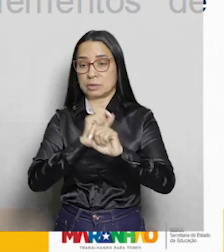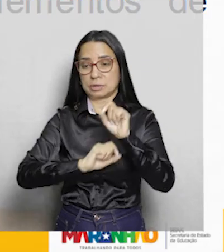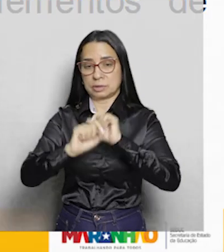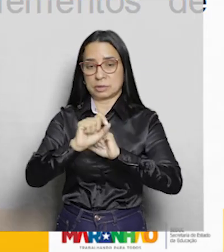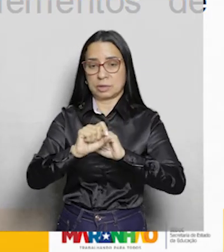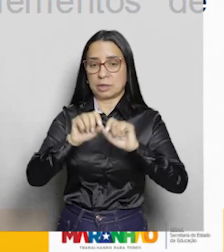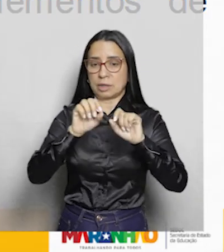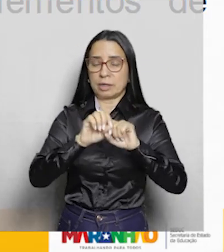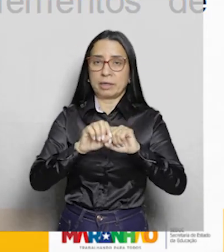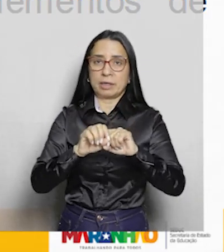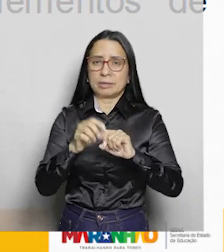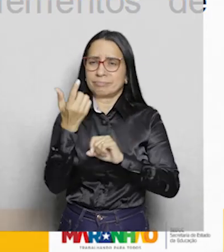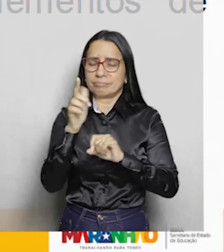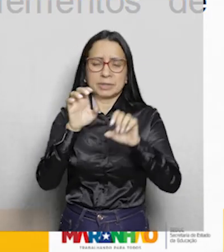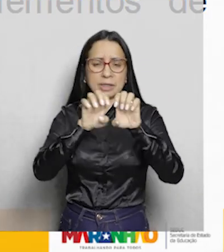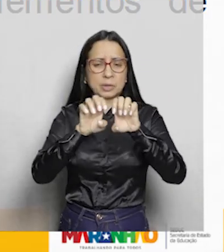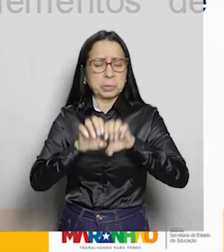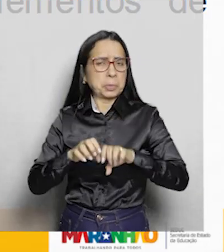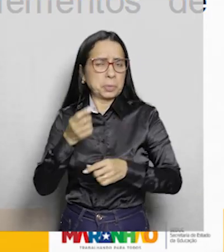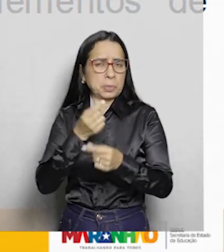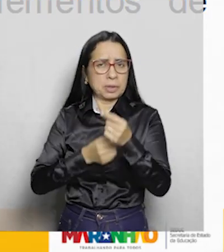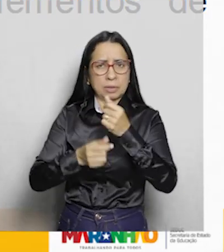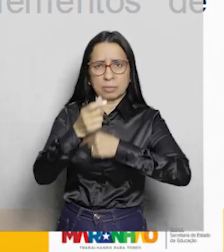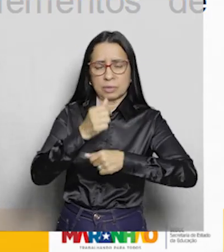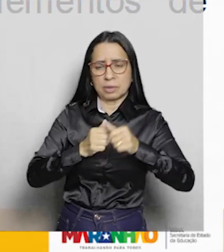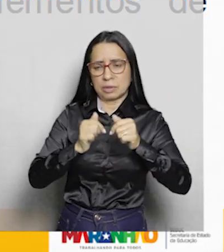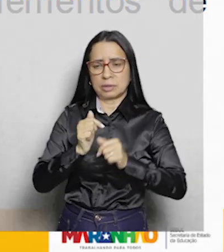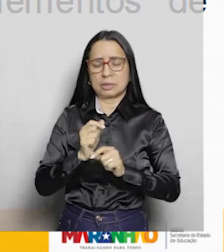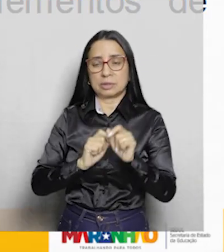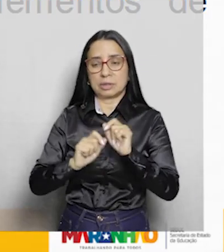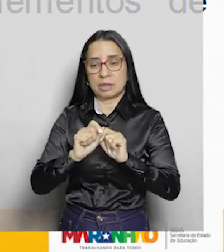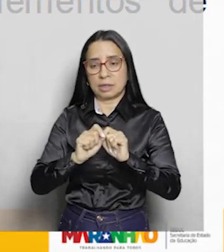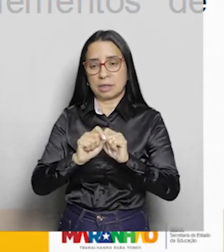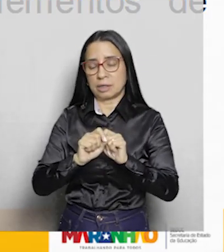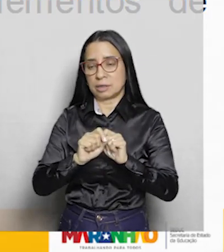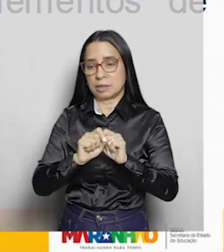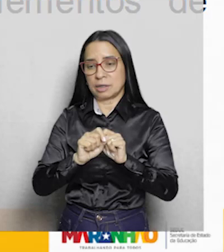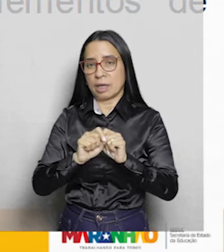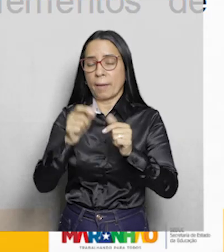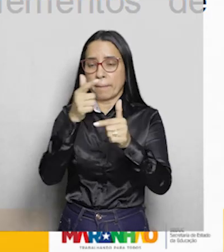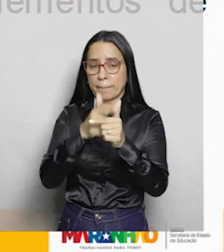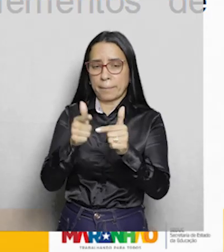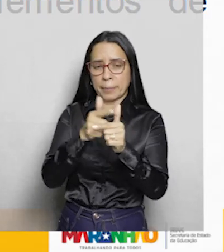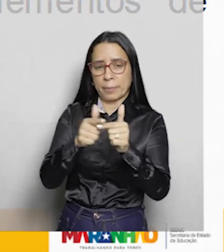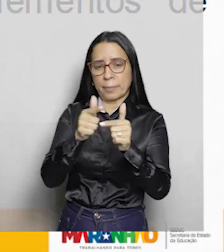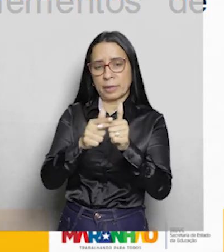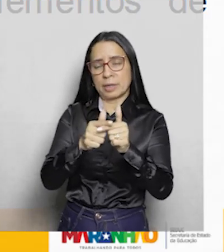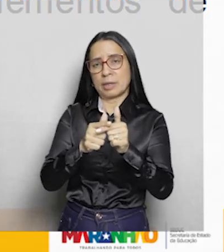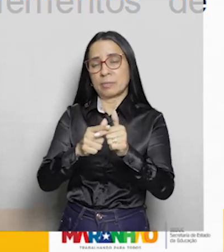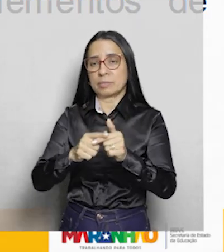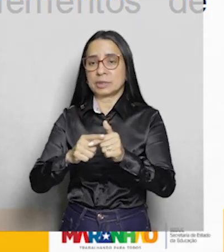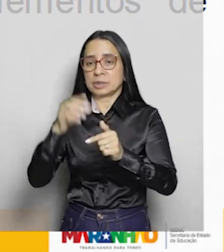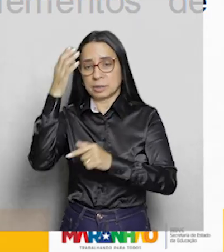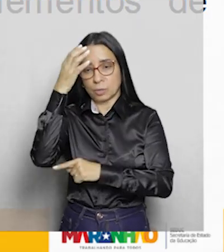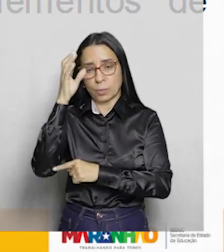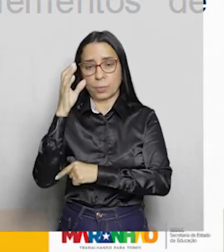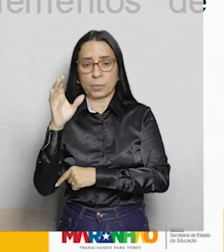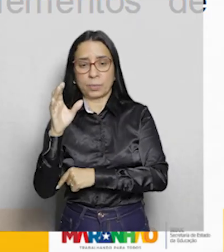Desestruturação econômica, esfacelamento étnico, cultural dessas populações, surto de